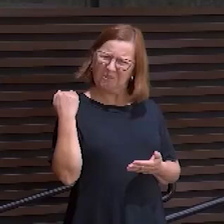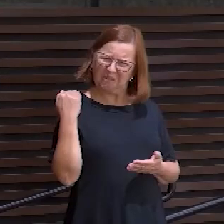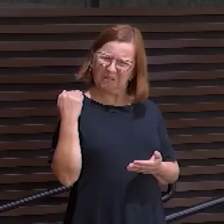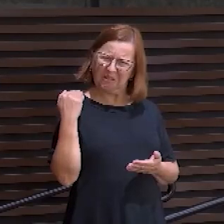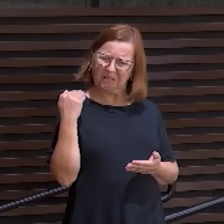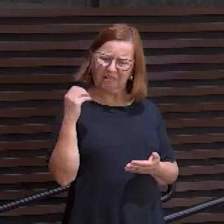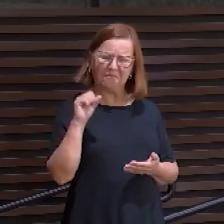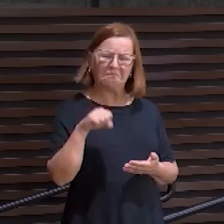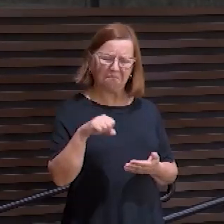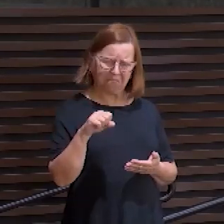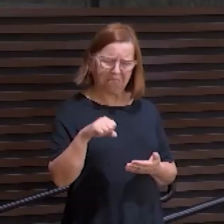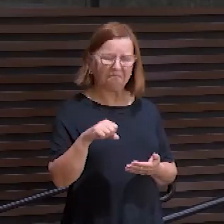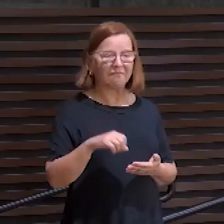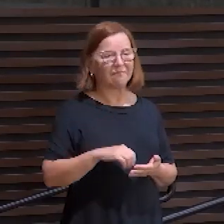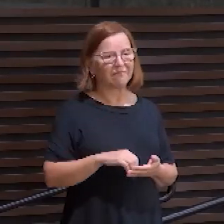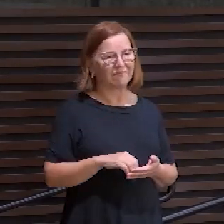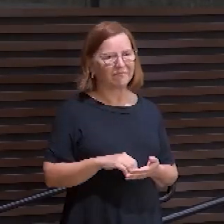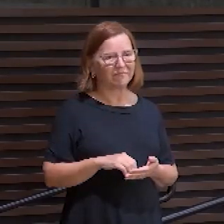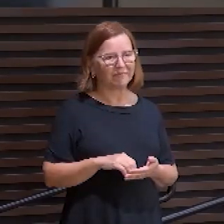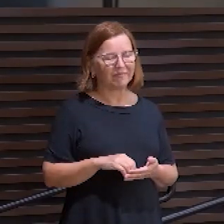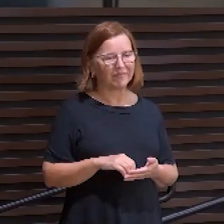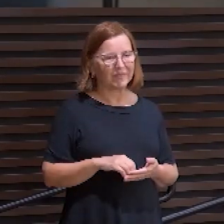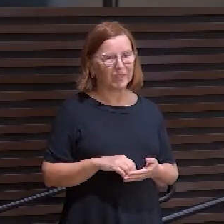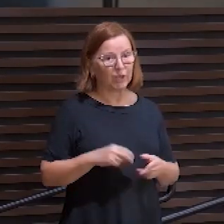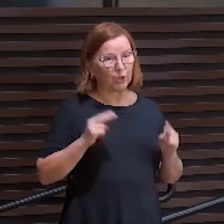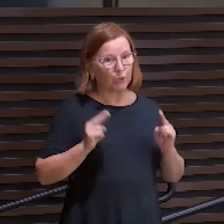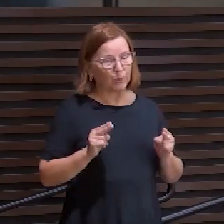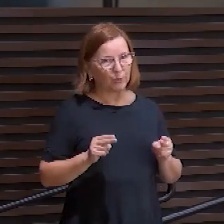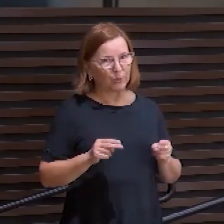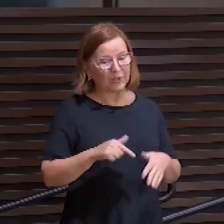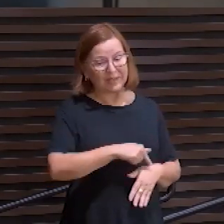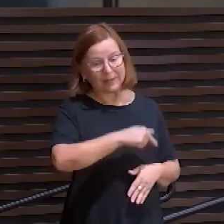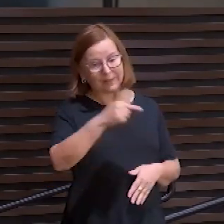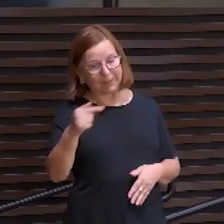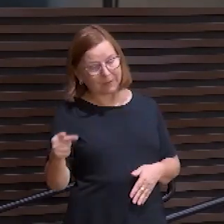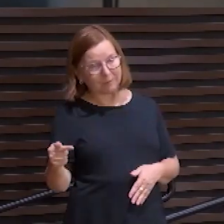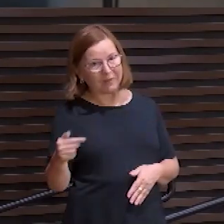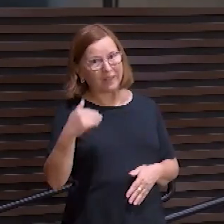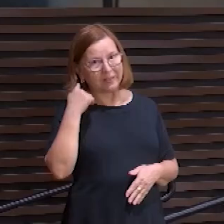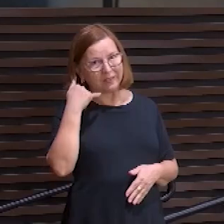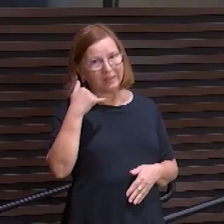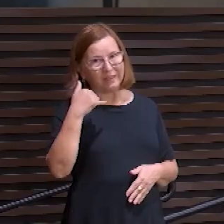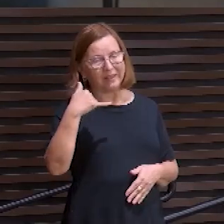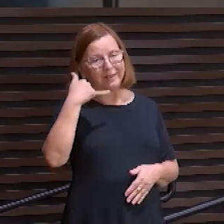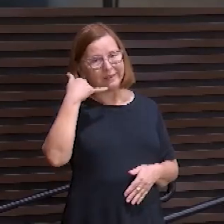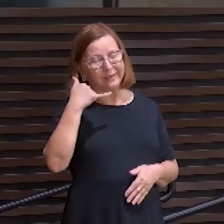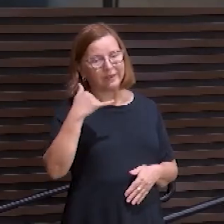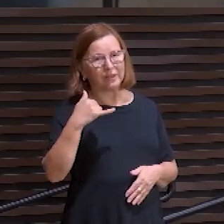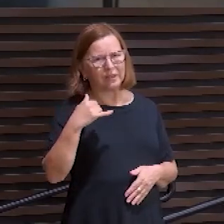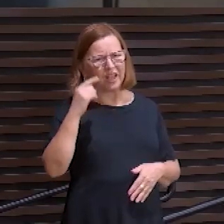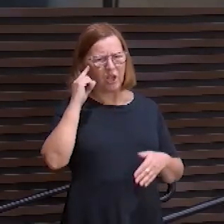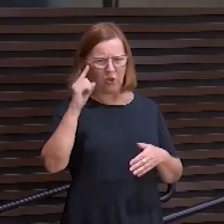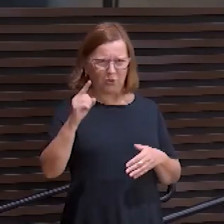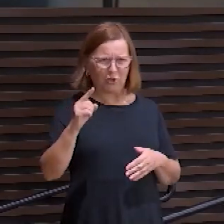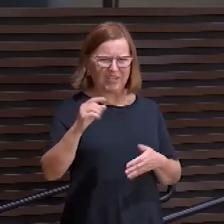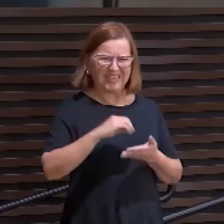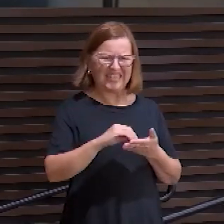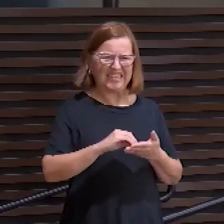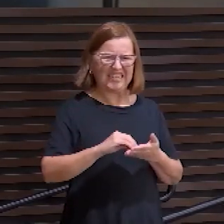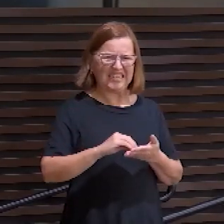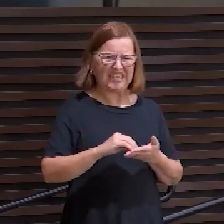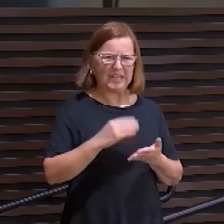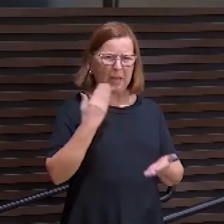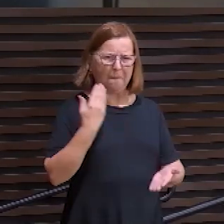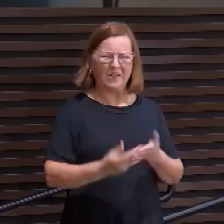Morreu. E foi durante a semana toda. E um dia a moça perdeu a paciência e disse, moço,